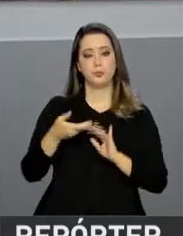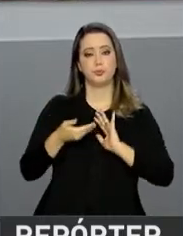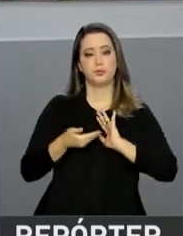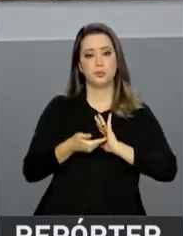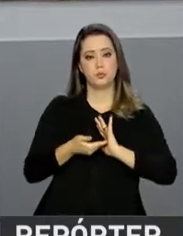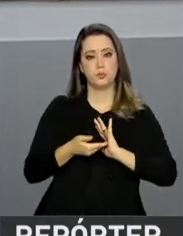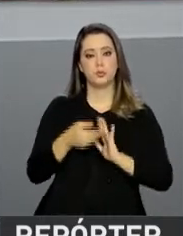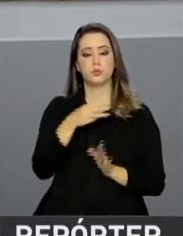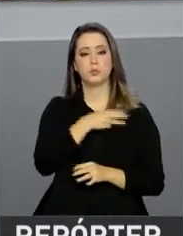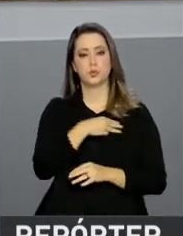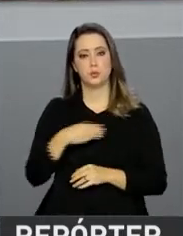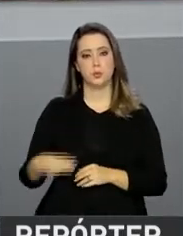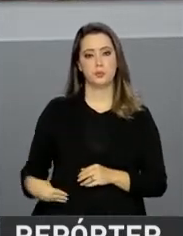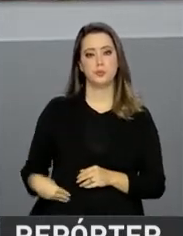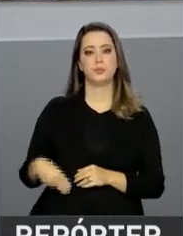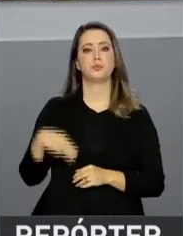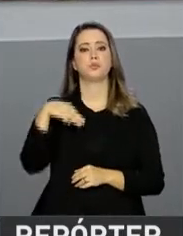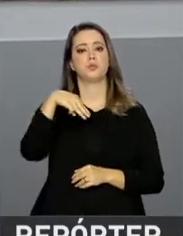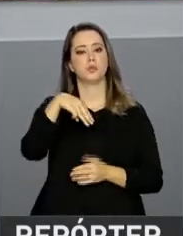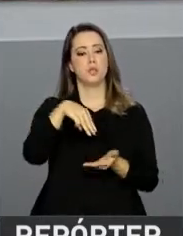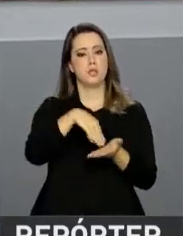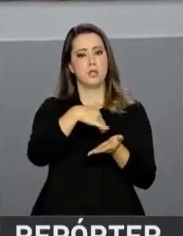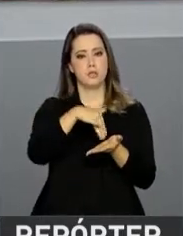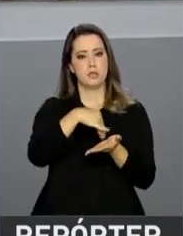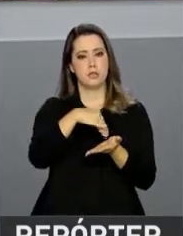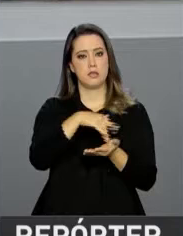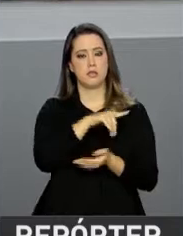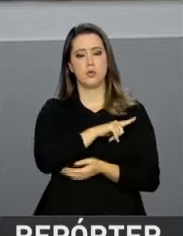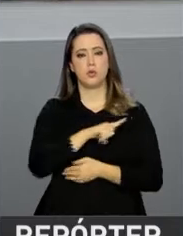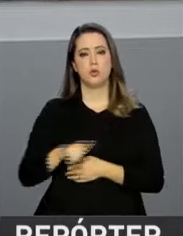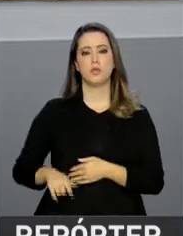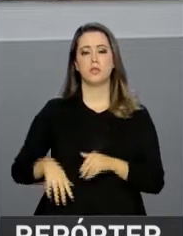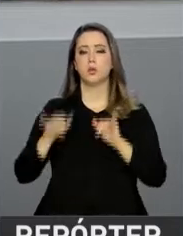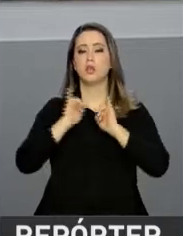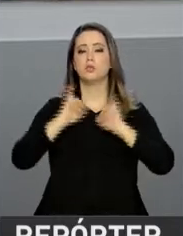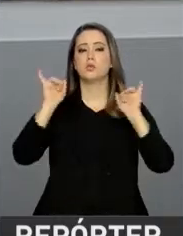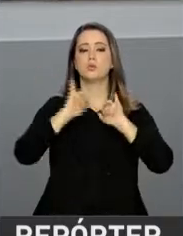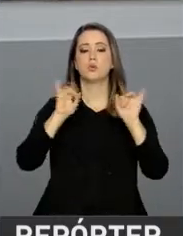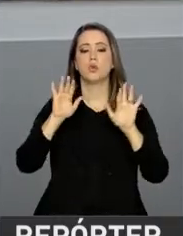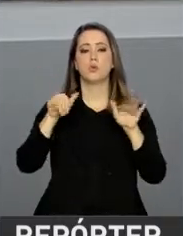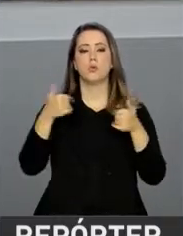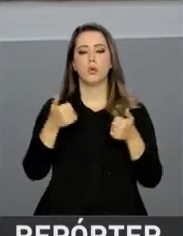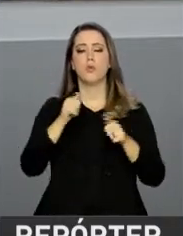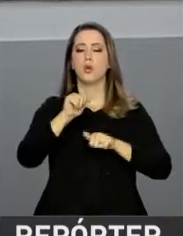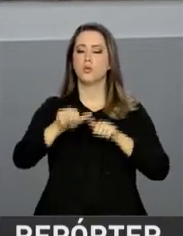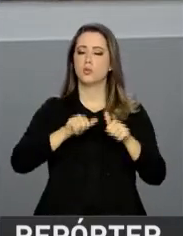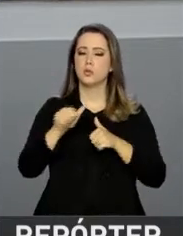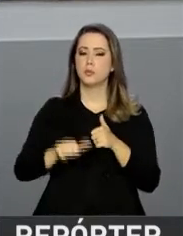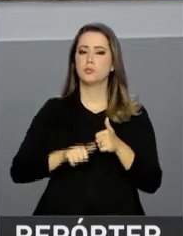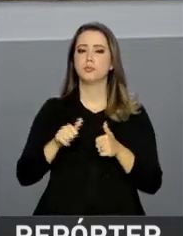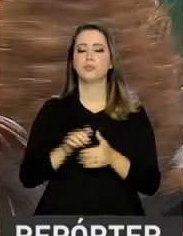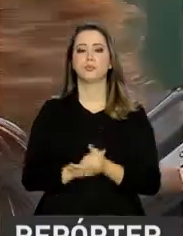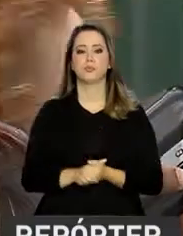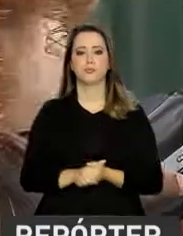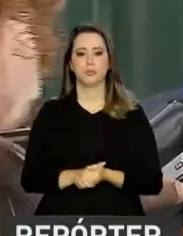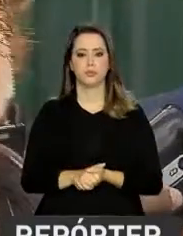o ministro da secretaria de governo carlos marun anunciou quais itens podem ser alterados